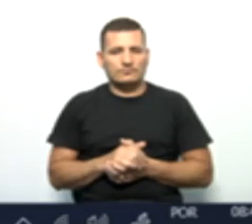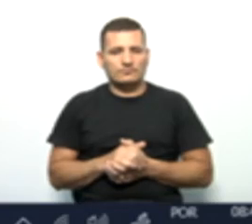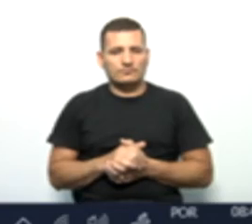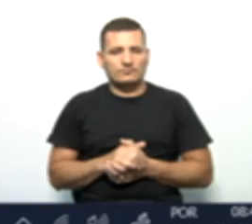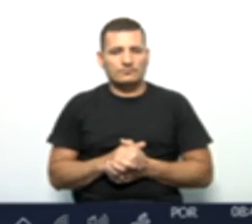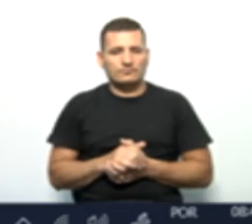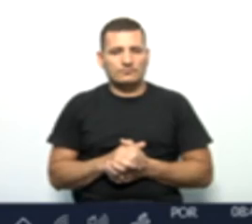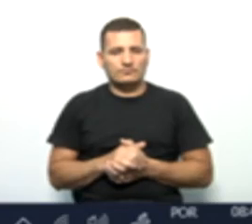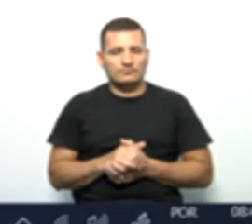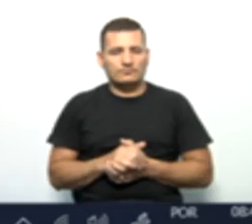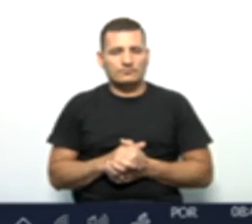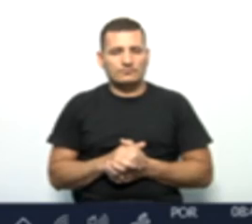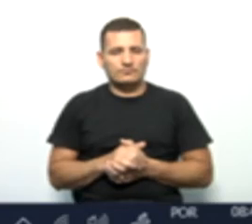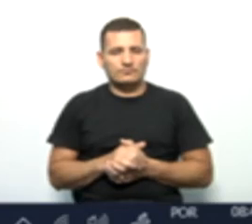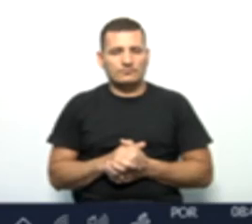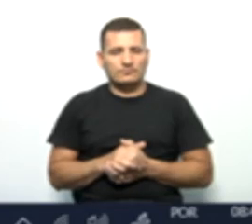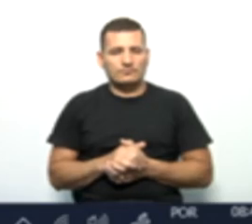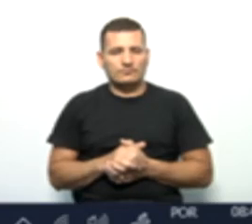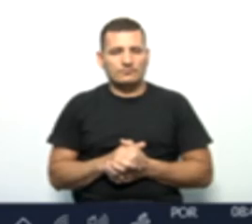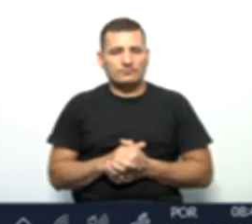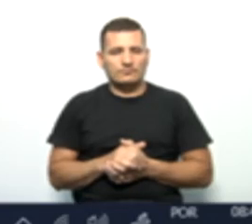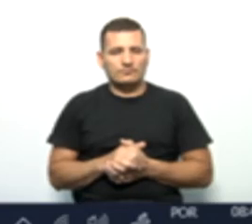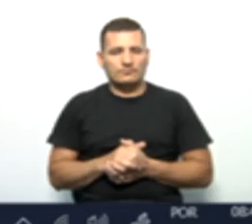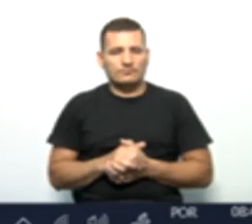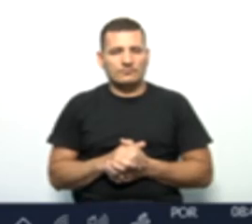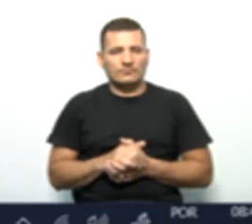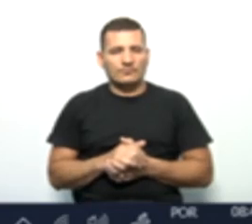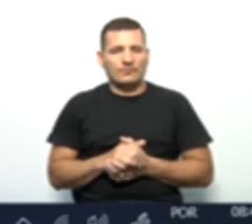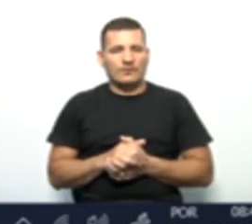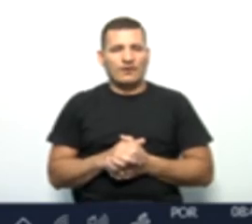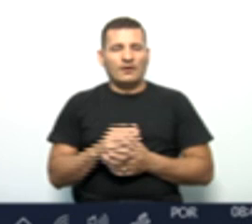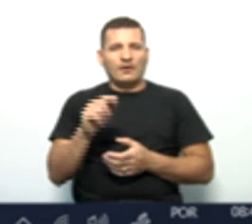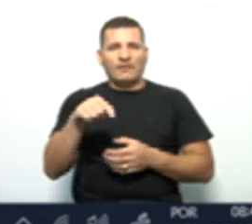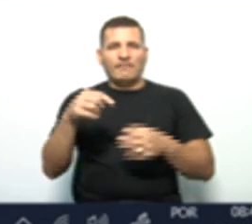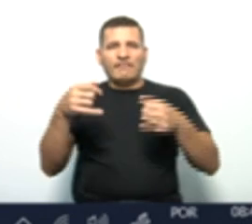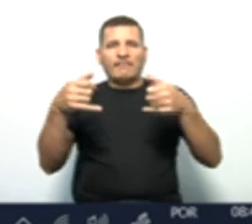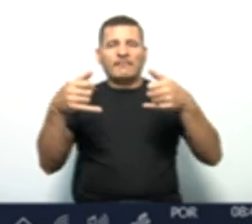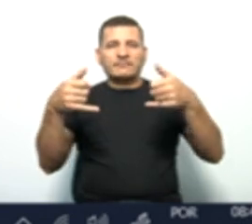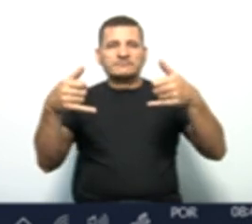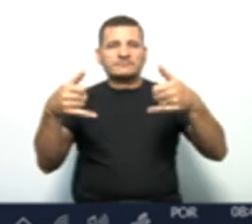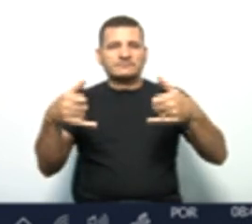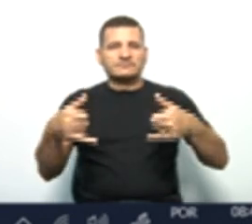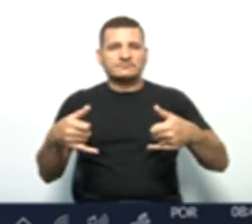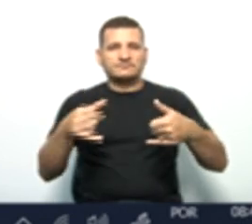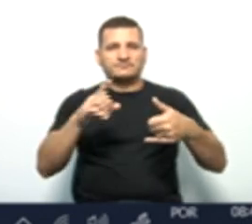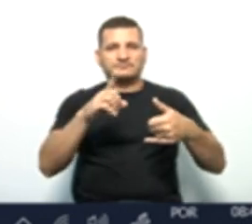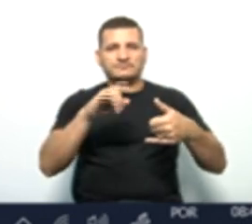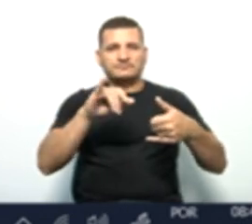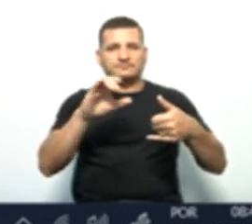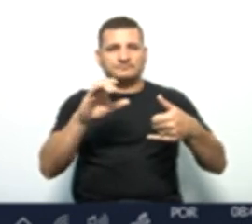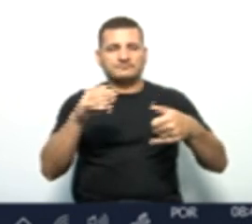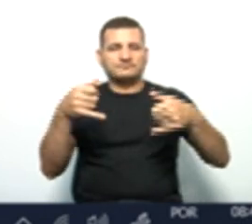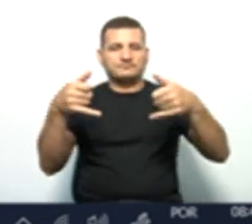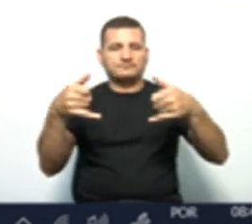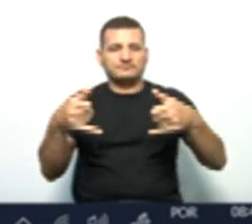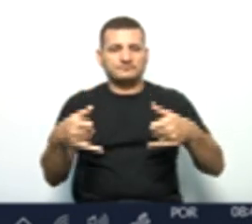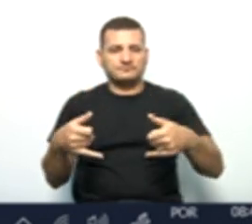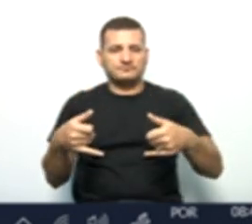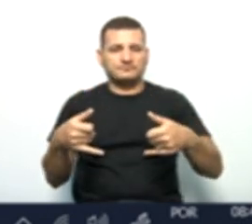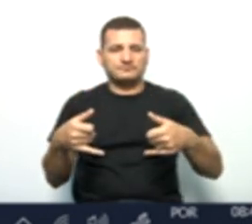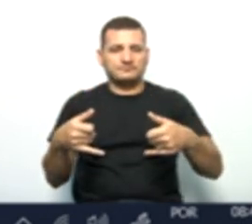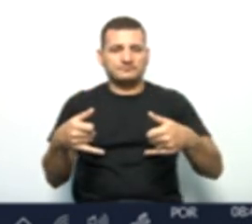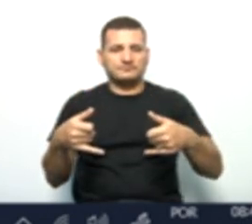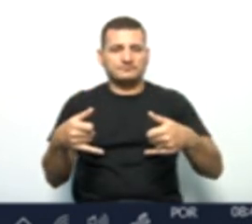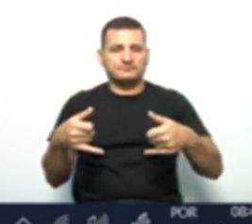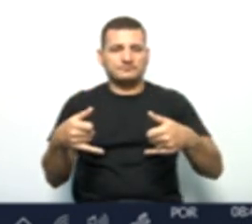script do jogo. Ó, por exemplo, aqui, ó. Aqui ele está trabalhando com dicionário, tá vendo? Ó, tá vendo? Ele está